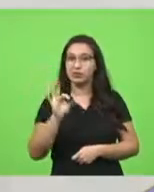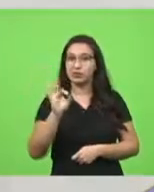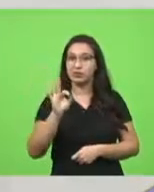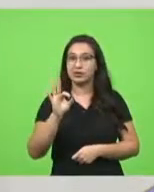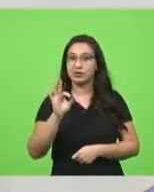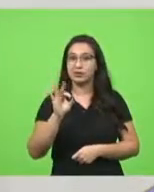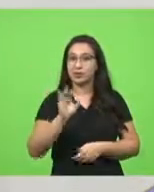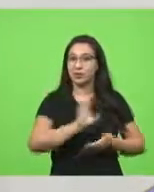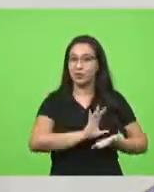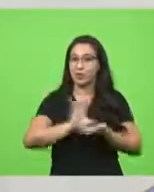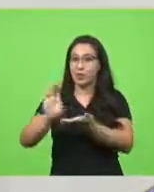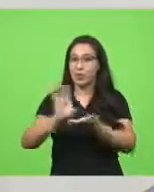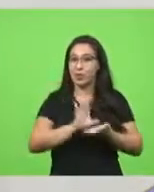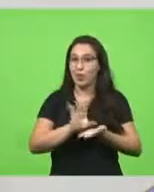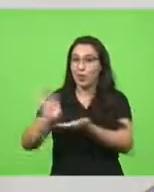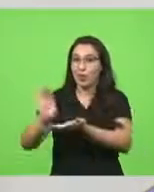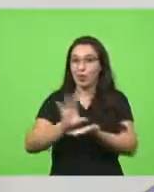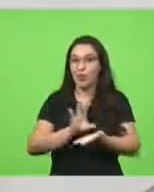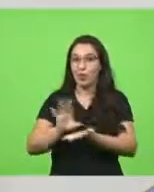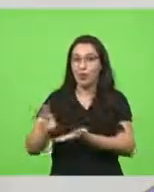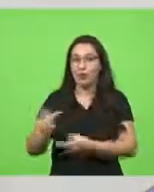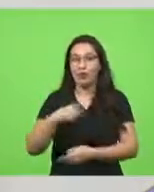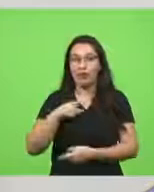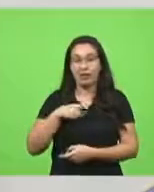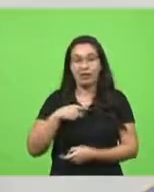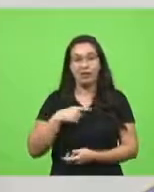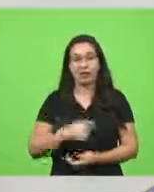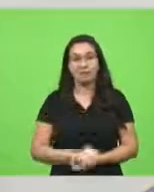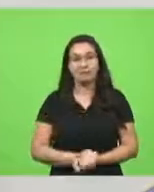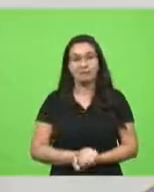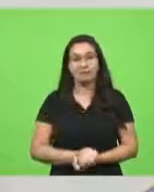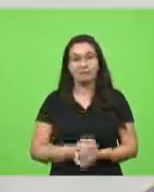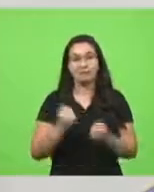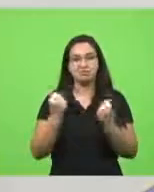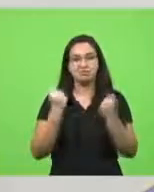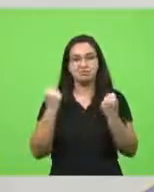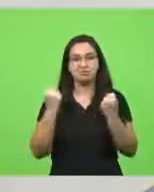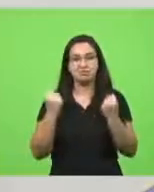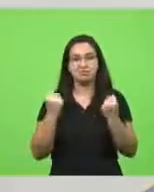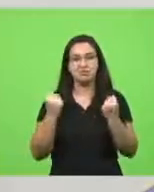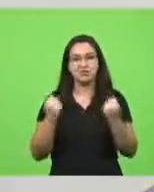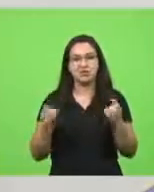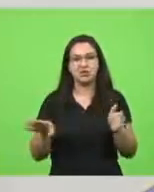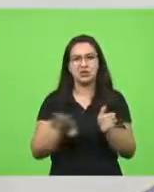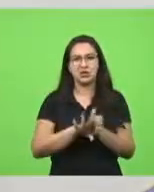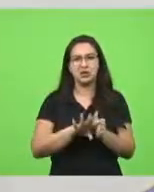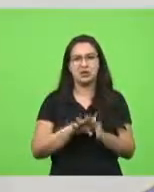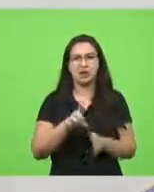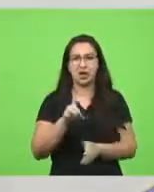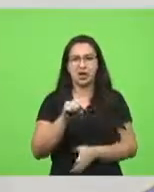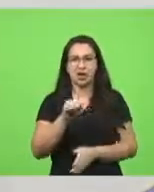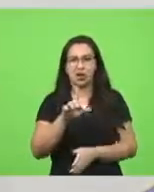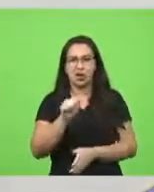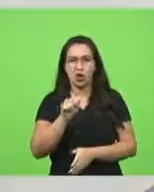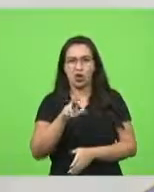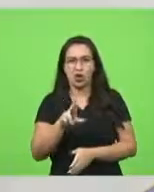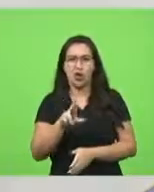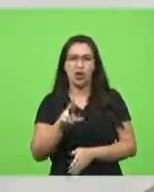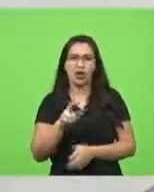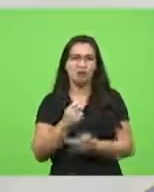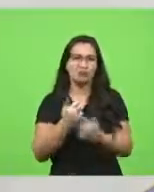exportações, ou seja, a força da entrada de dólares, de recursos para Santa Catarina, vem